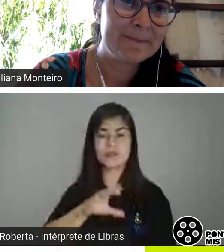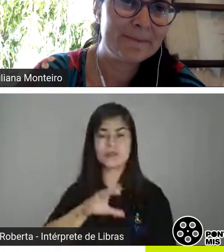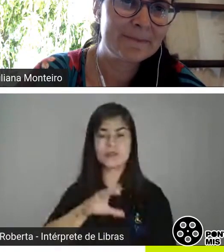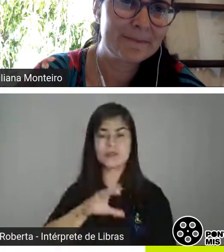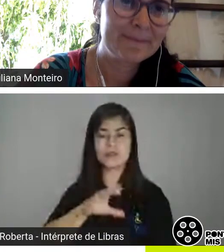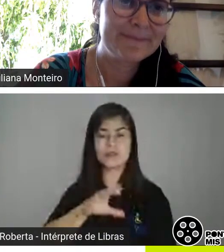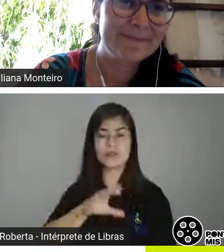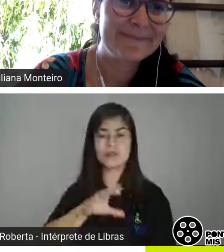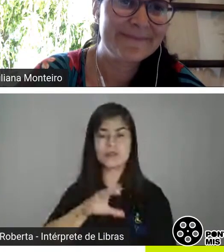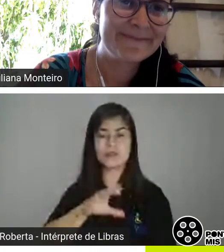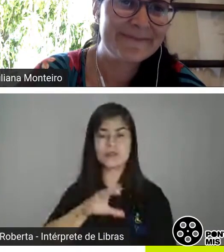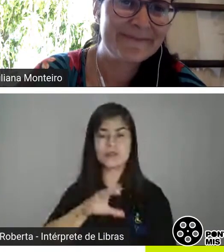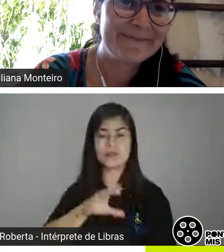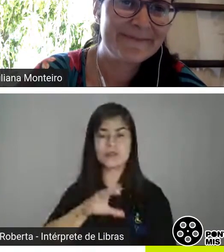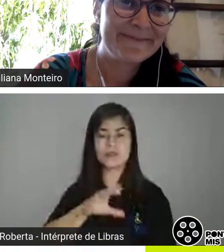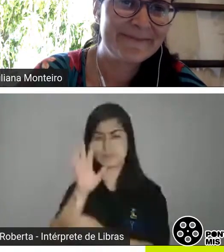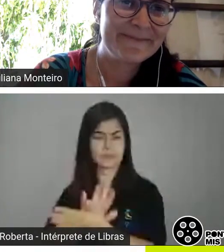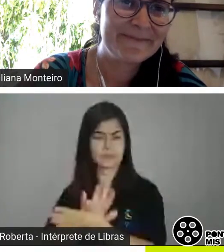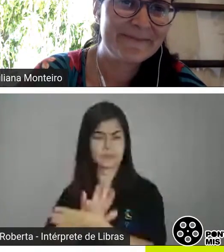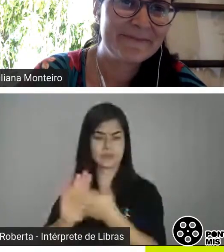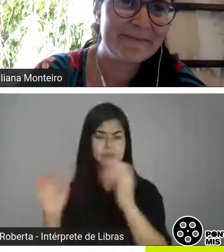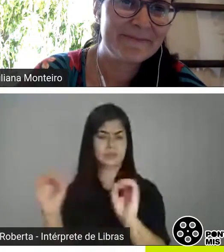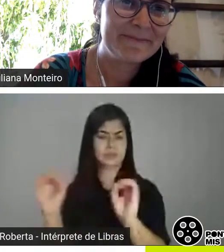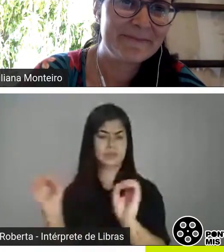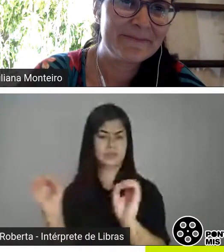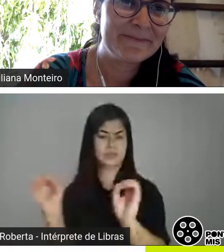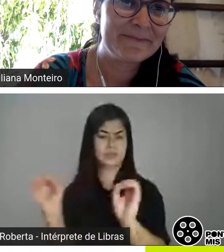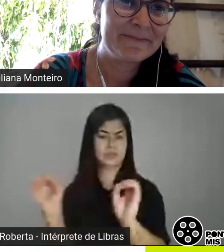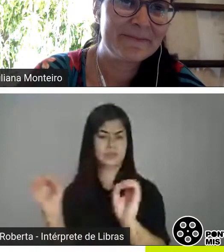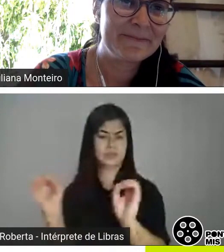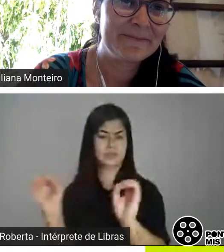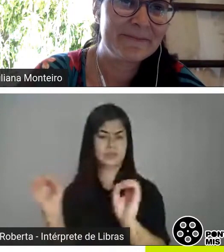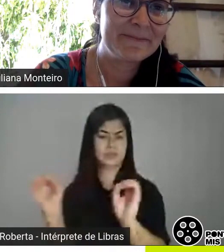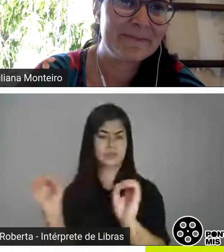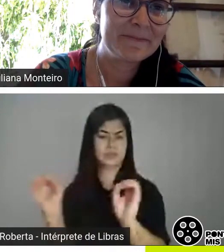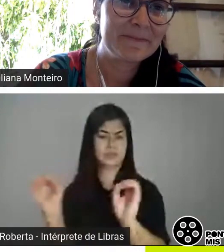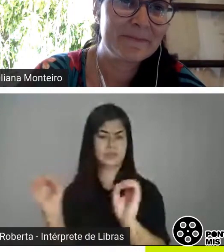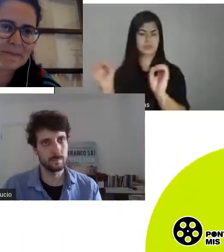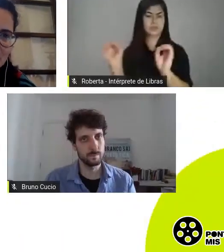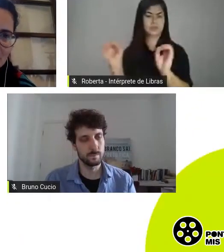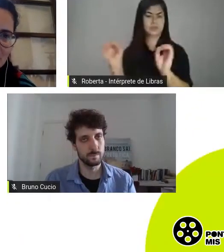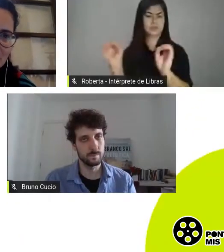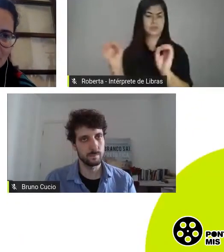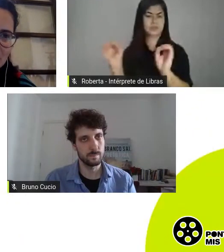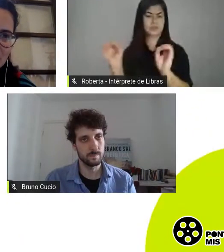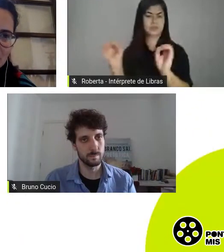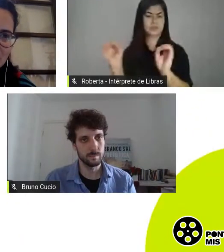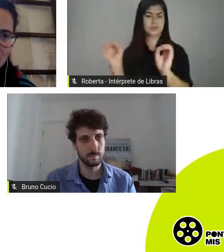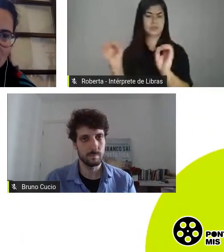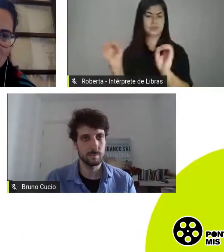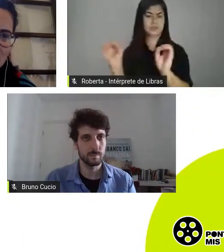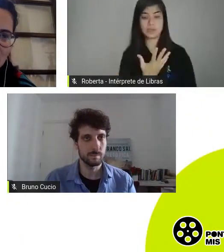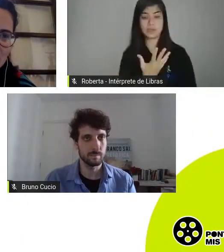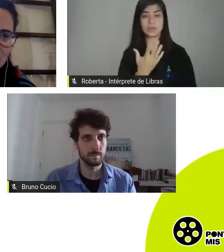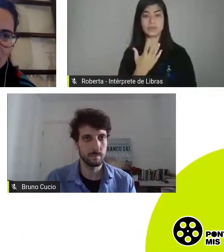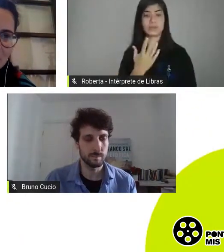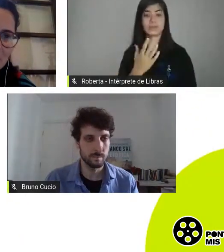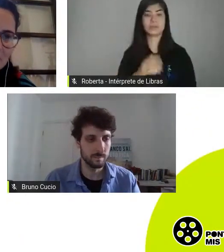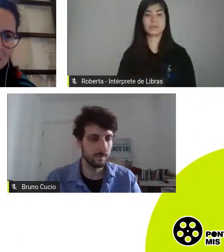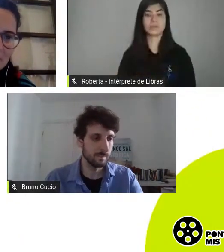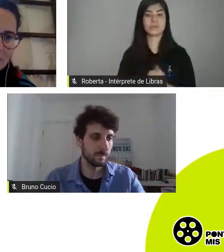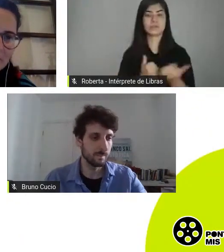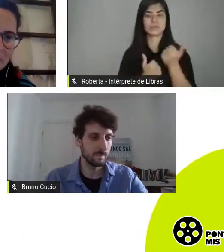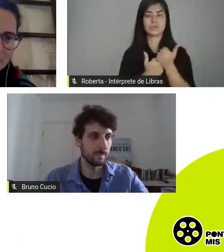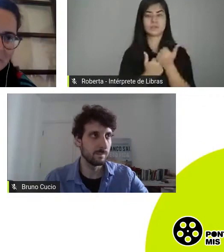fará mal nenhum aos carneiros, não se preocupe. E aí o chefe perguntou, fará bem aos carneiros? Ele disse, não,